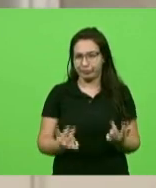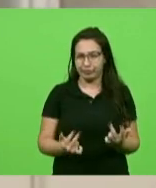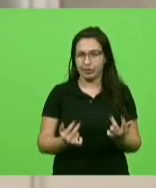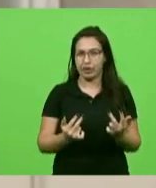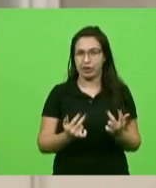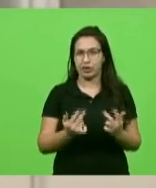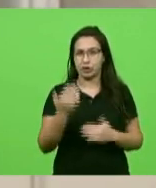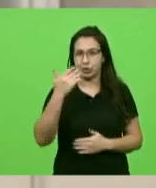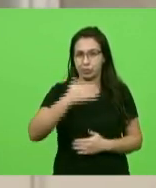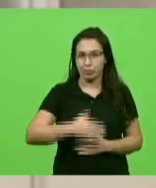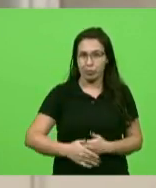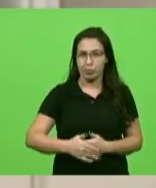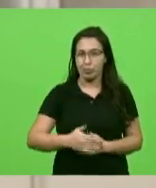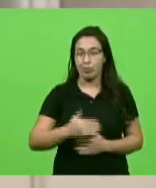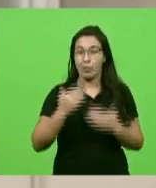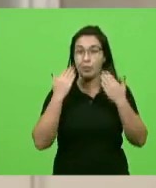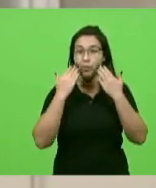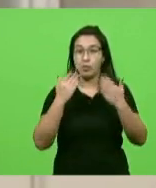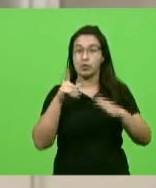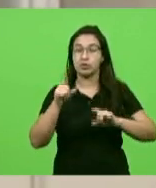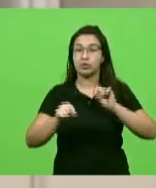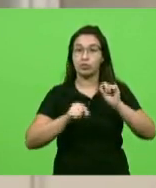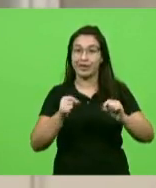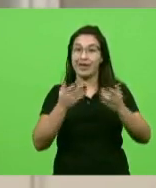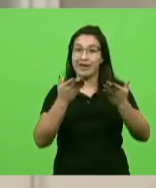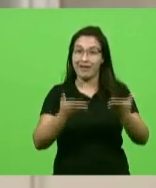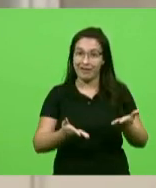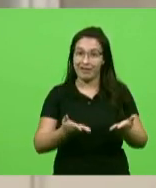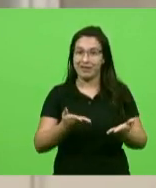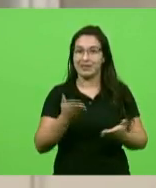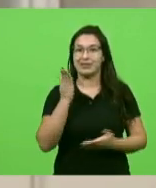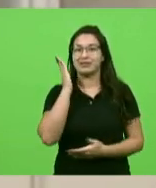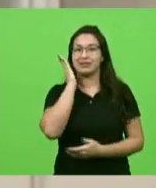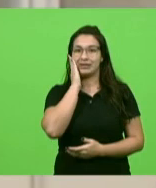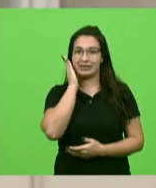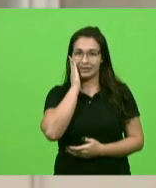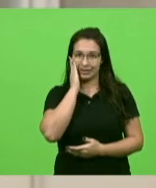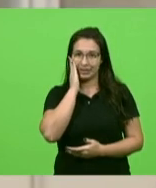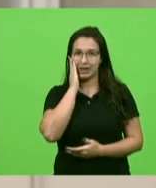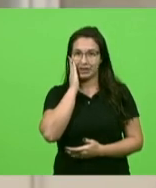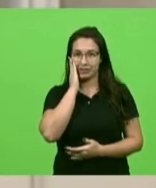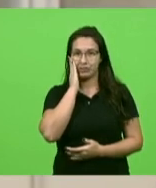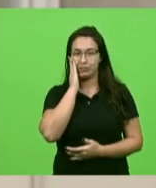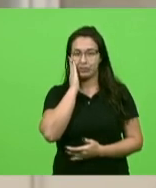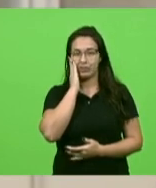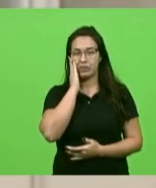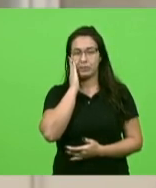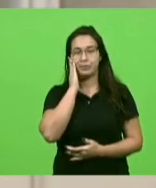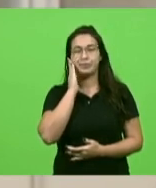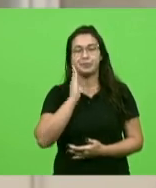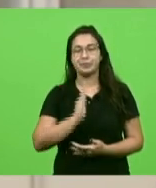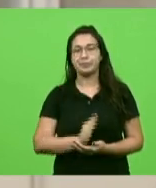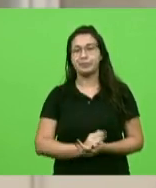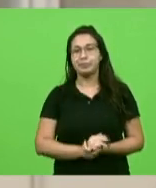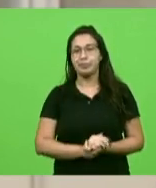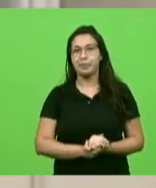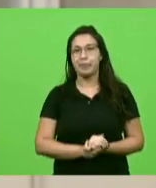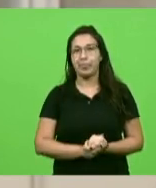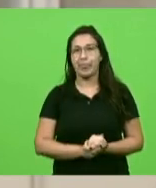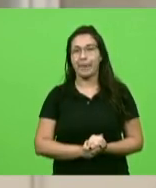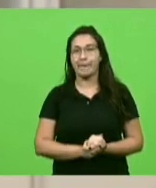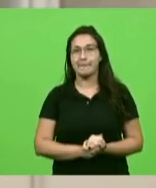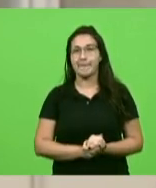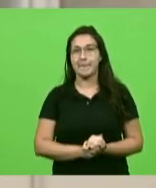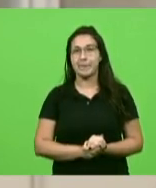probatórios portanto indica que o governador tinha conhecimento do fato do que é que